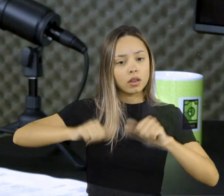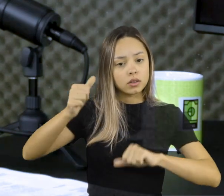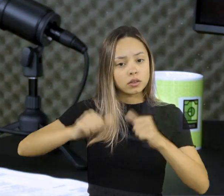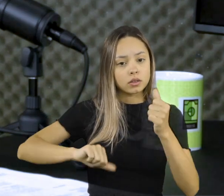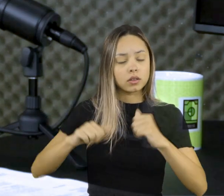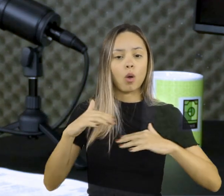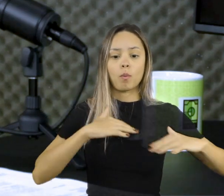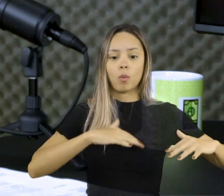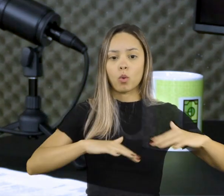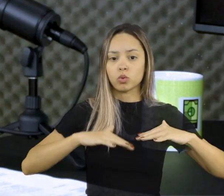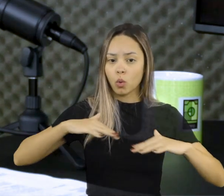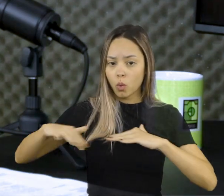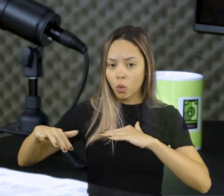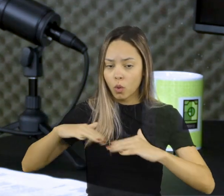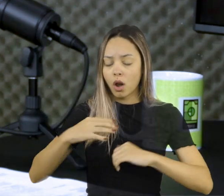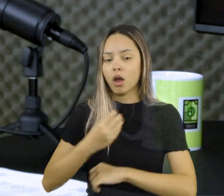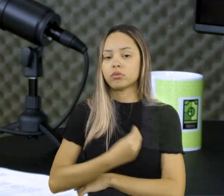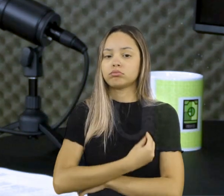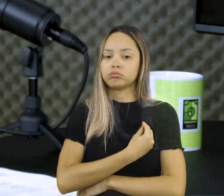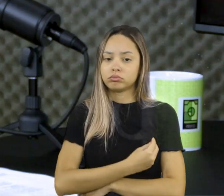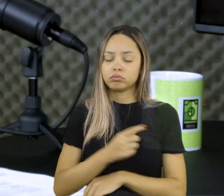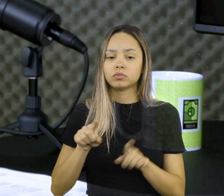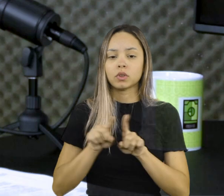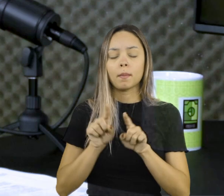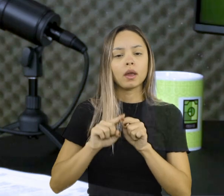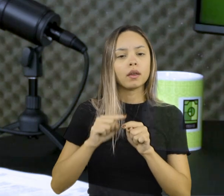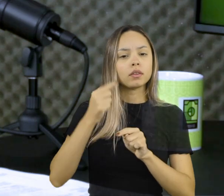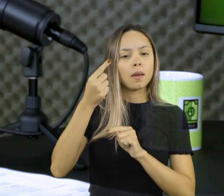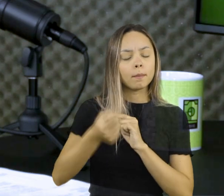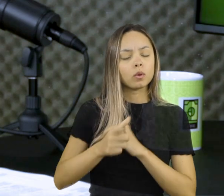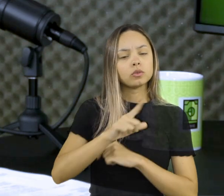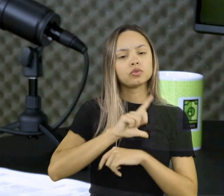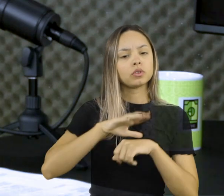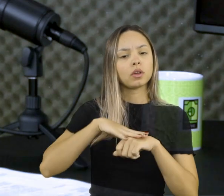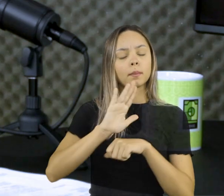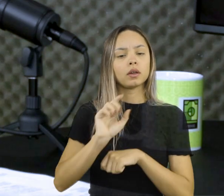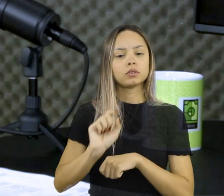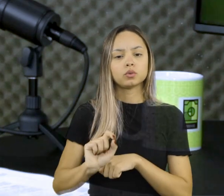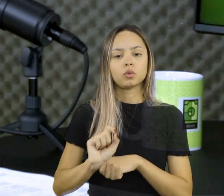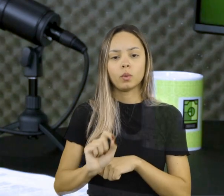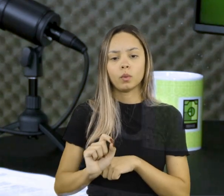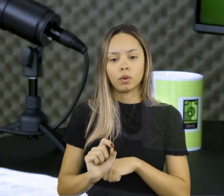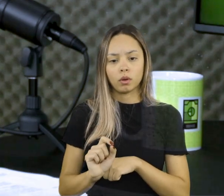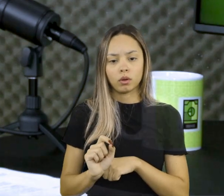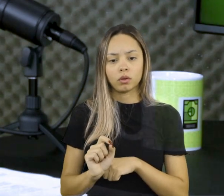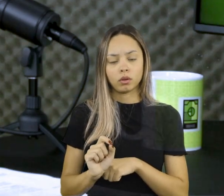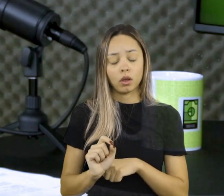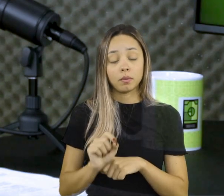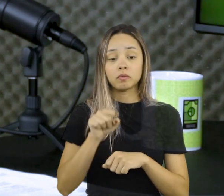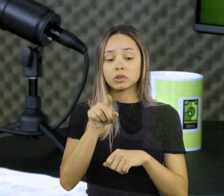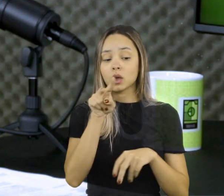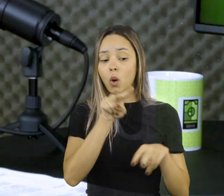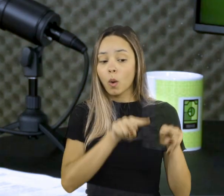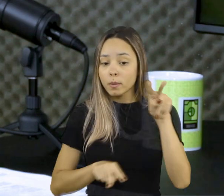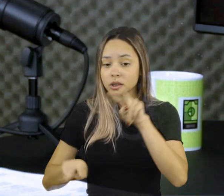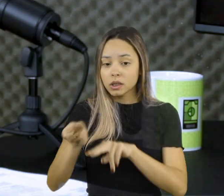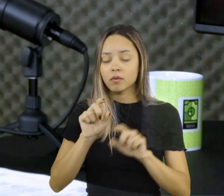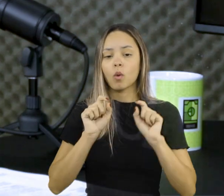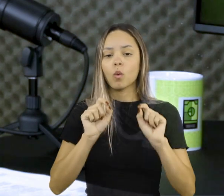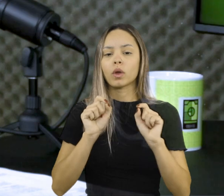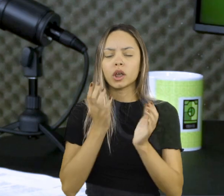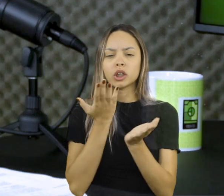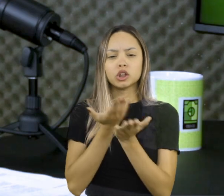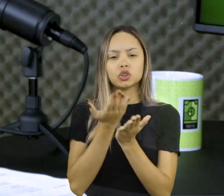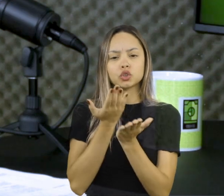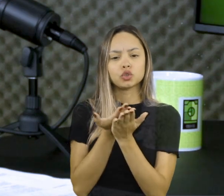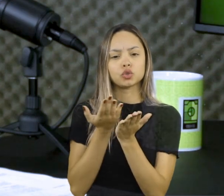motora, vai ter lá. Depois, o que é que vai ter lá? O que você observou. Qual foi o estudo de